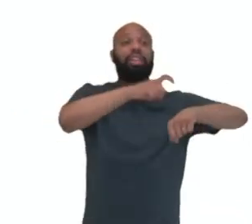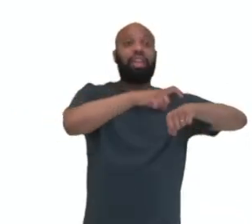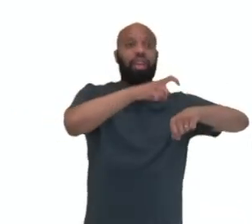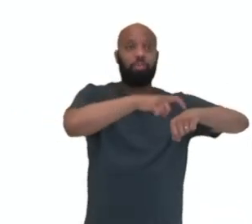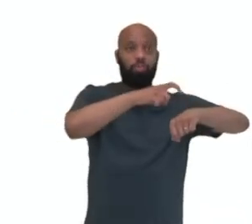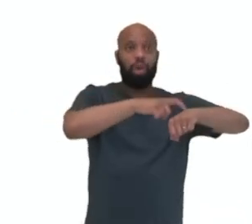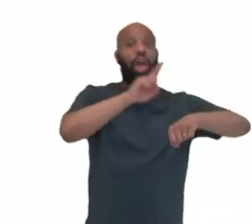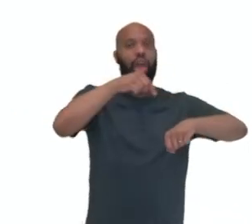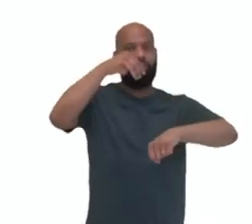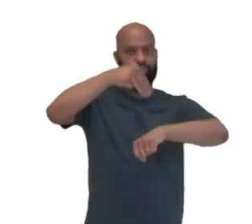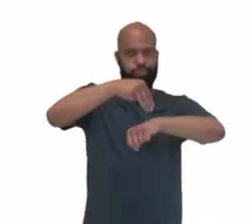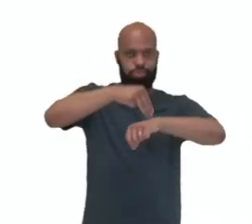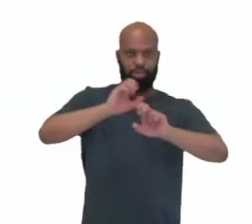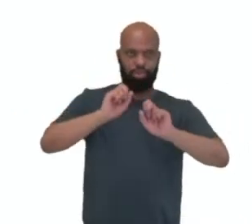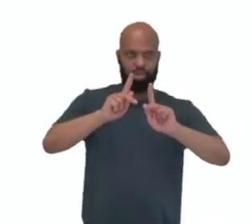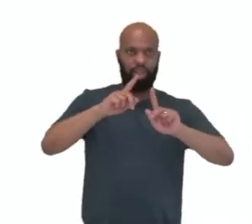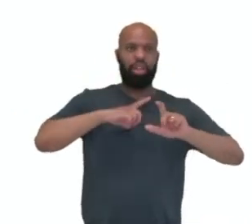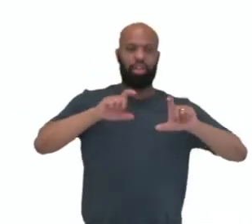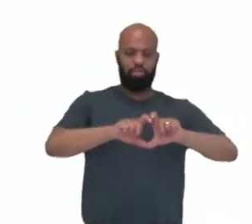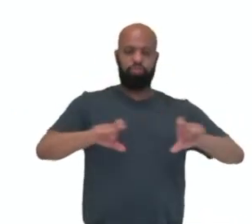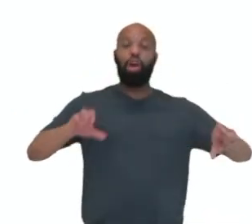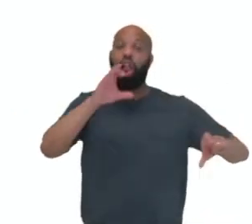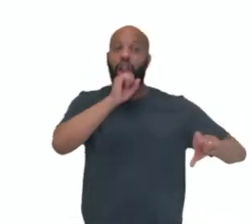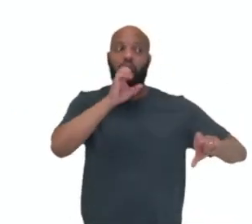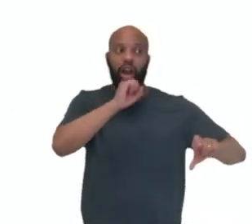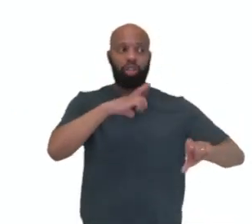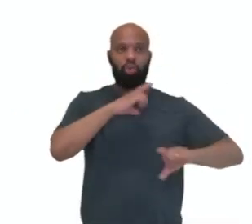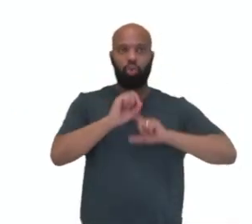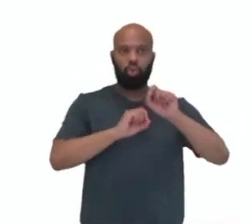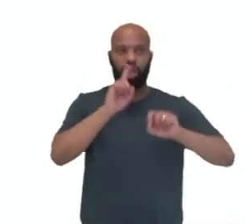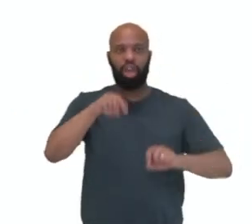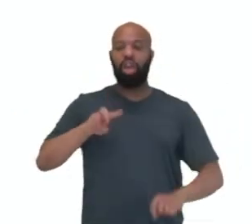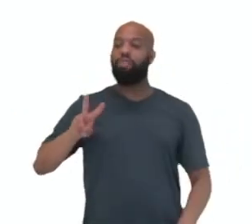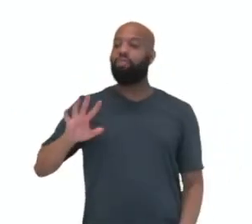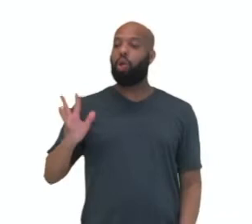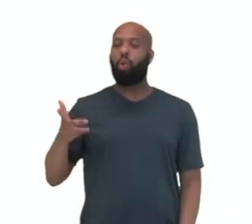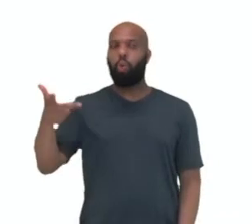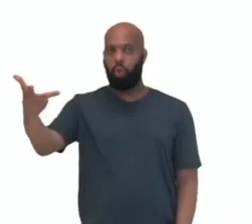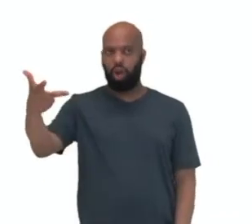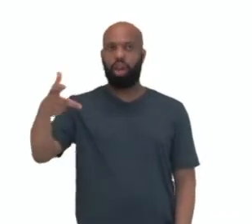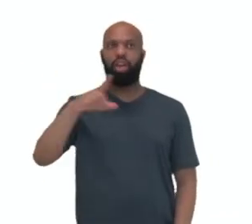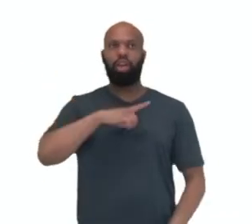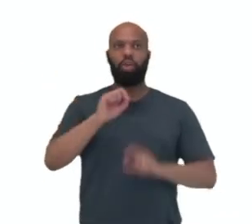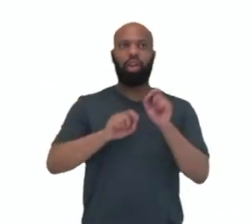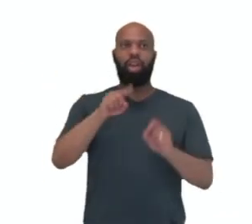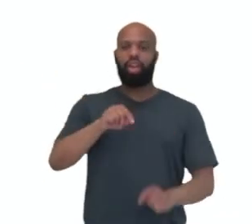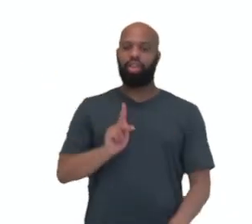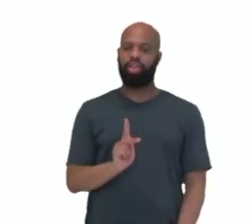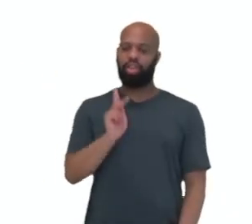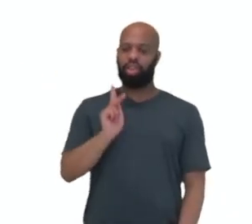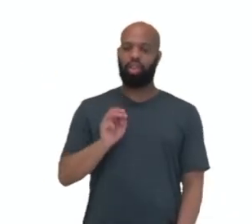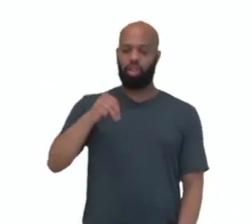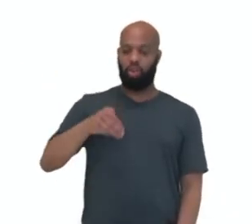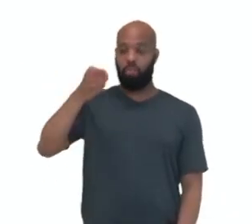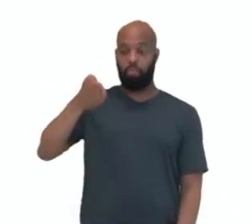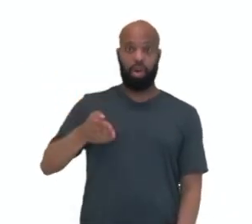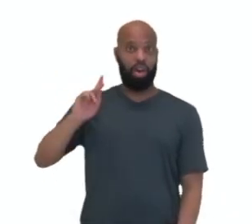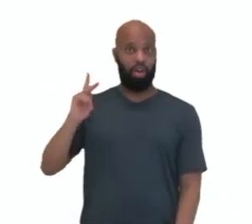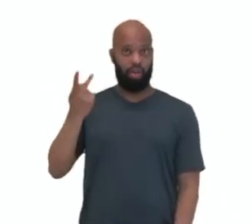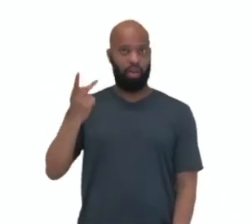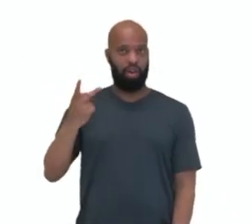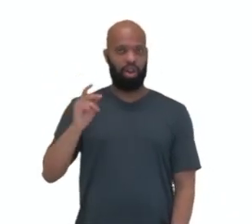em minutos. Na segunda linha, nós temos a velocidade que está em quilômetros por